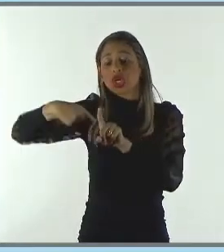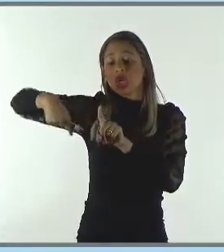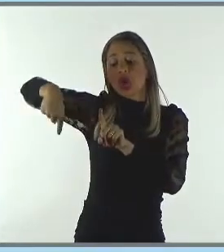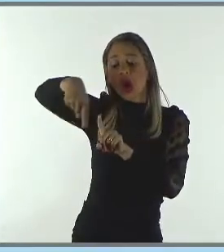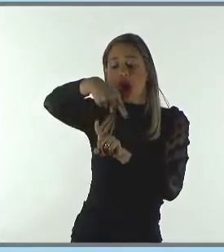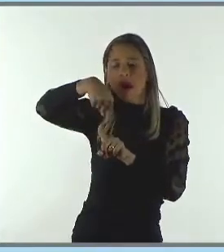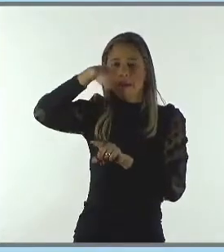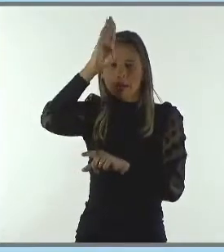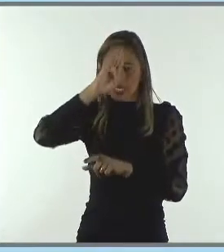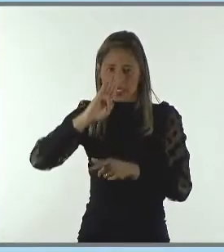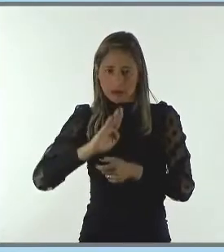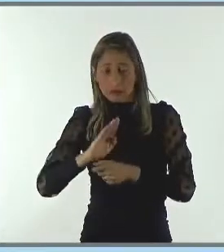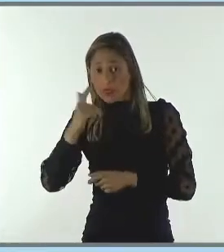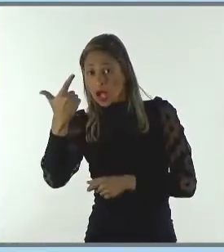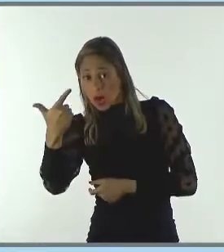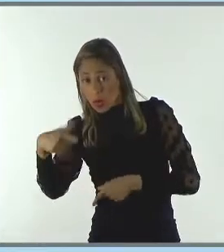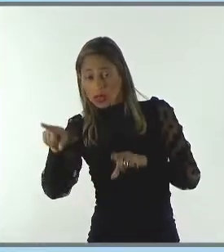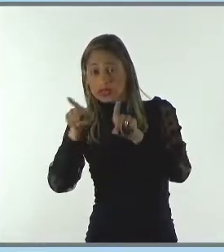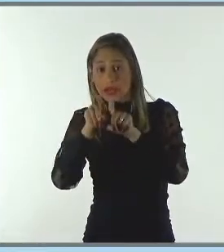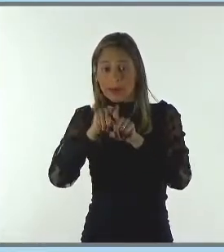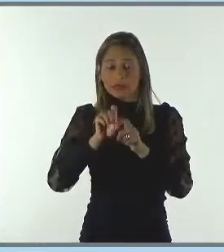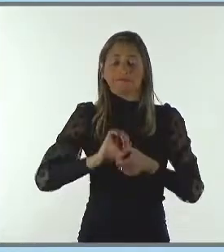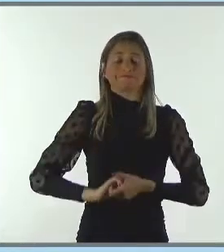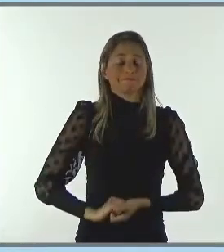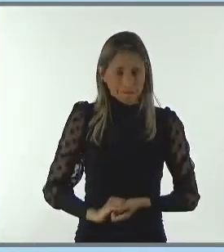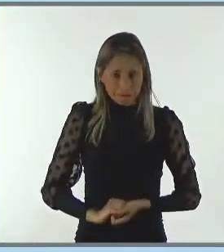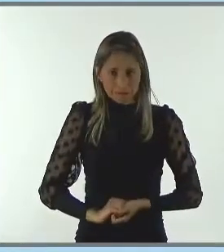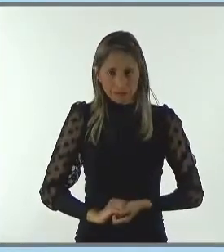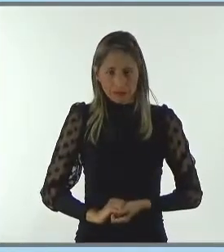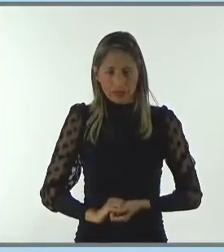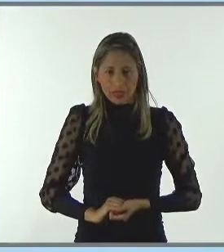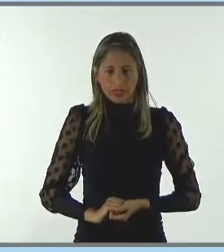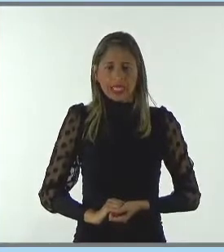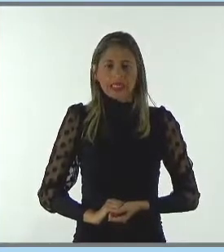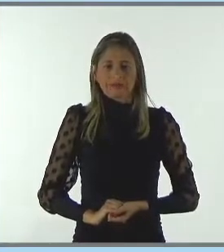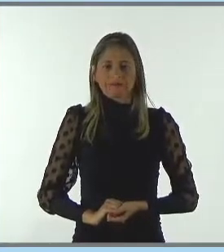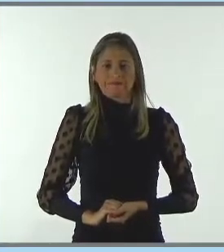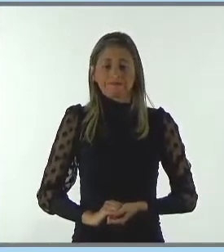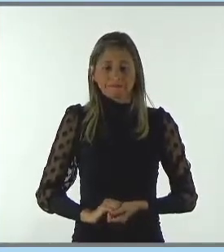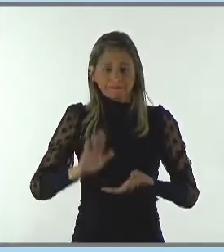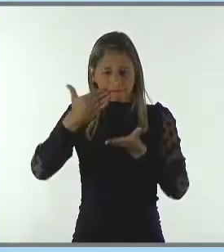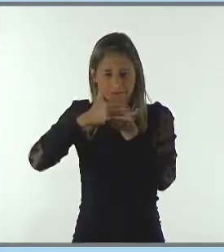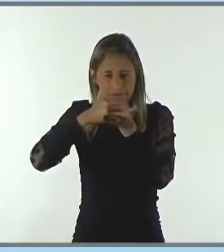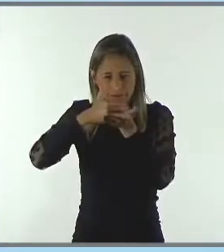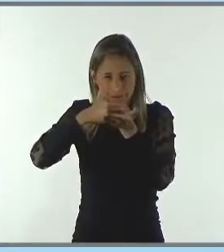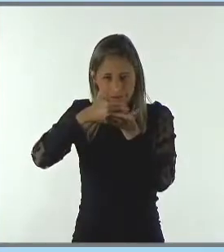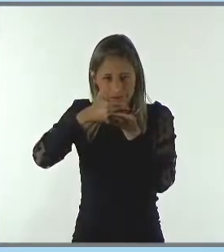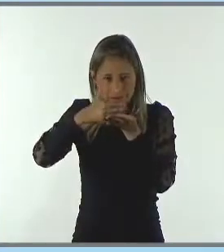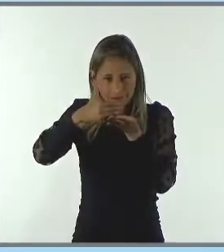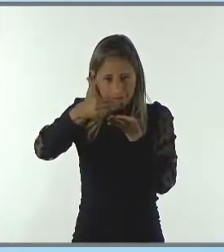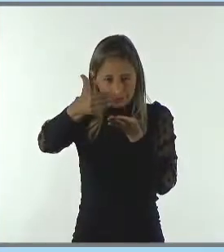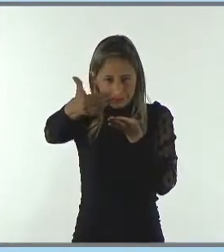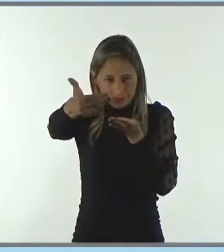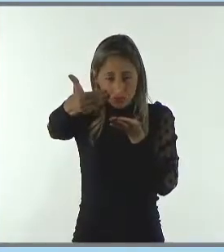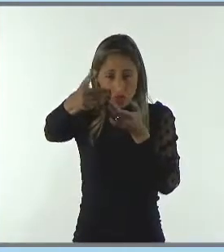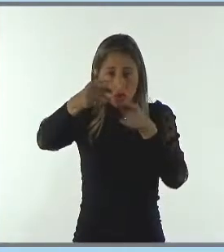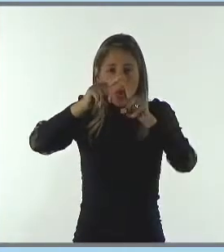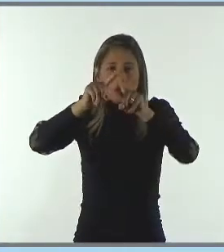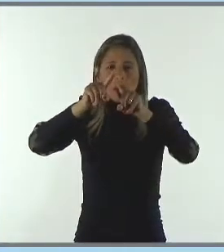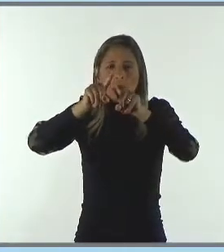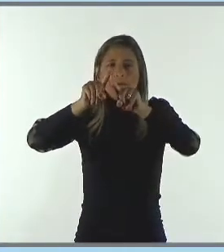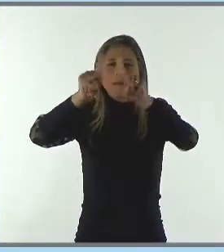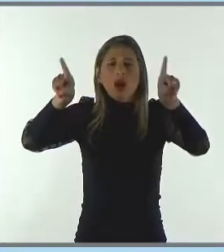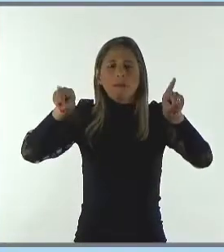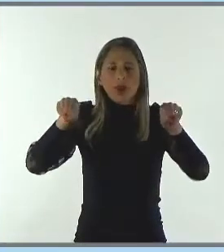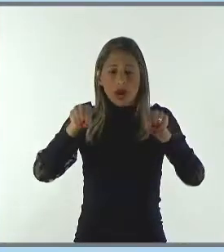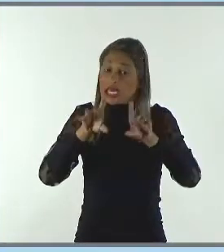brasileira, inclusive com outras formas de editoria. Eu queria começar, pessoal, traçando um cenário, se